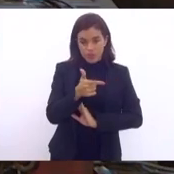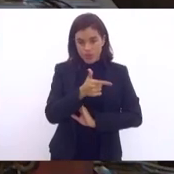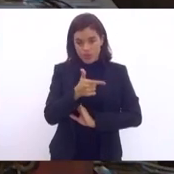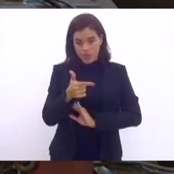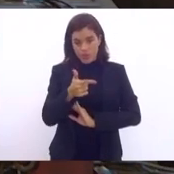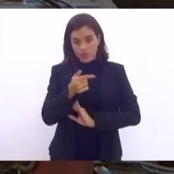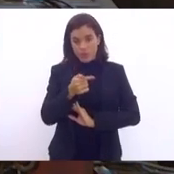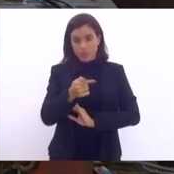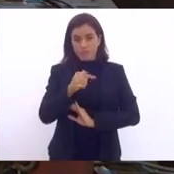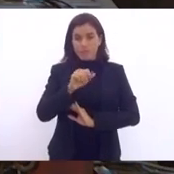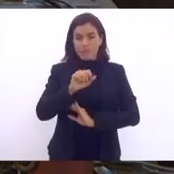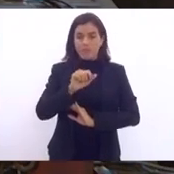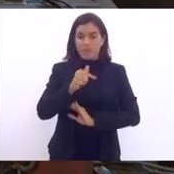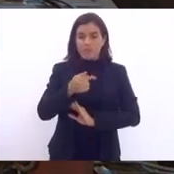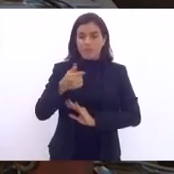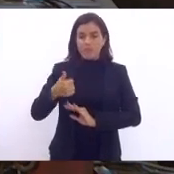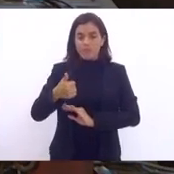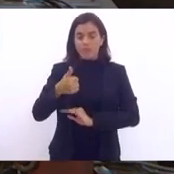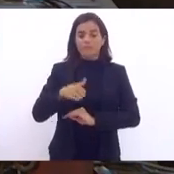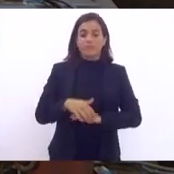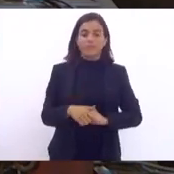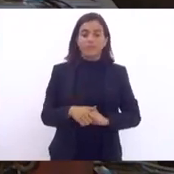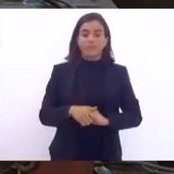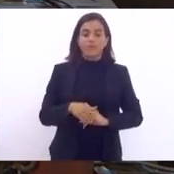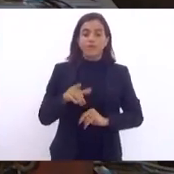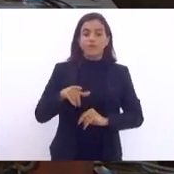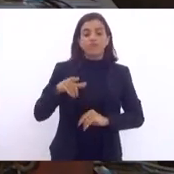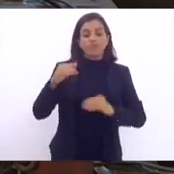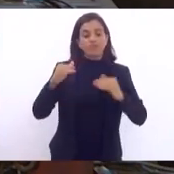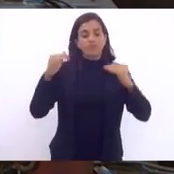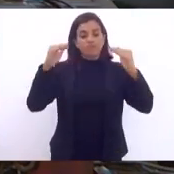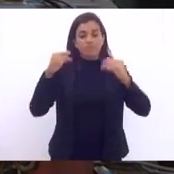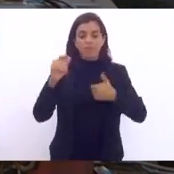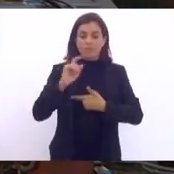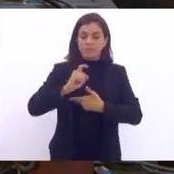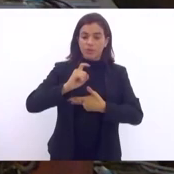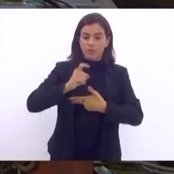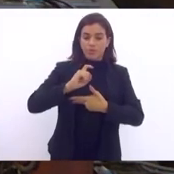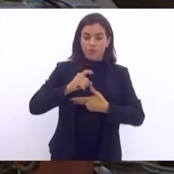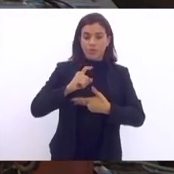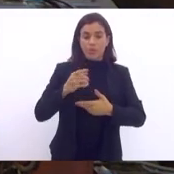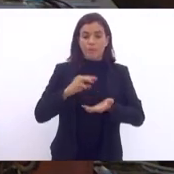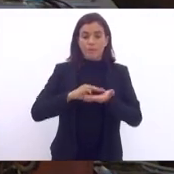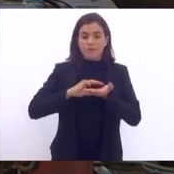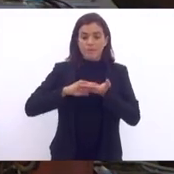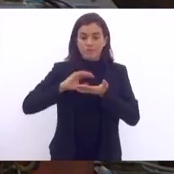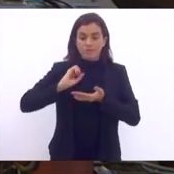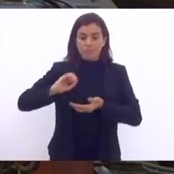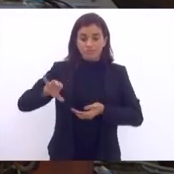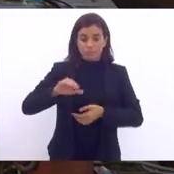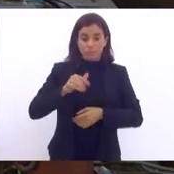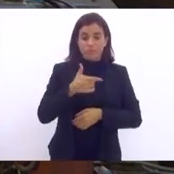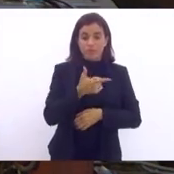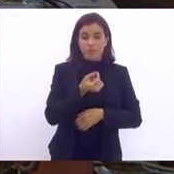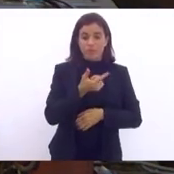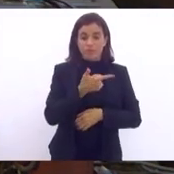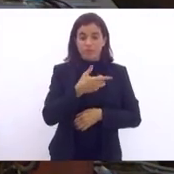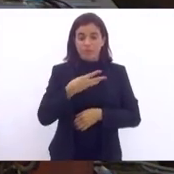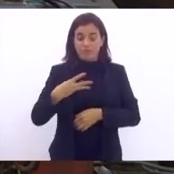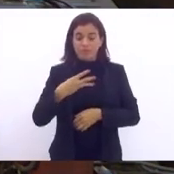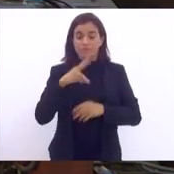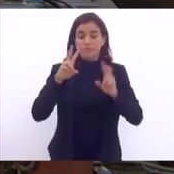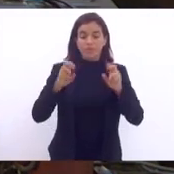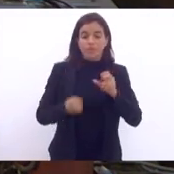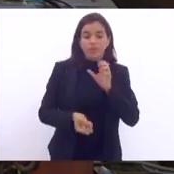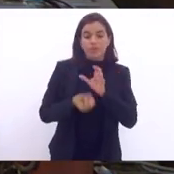de autoria do Poder Executivo, mensagem número 45 de 2023, que dispõe sobre a criação da Secretaria de